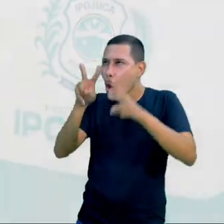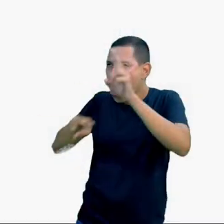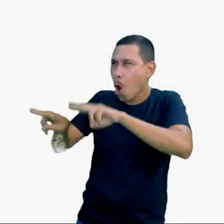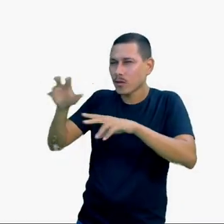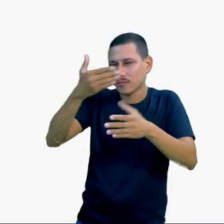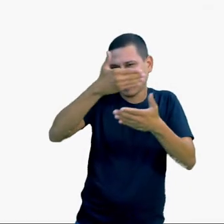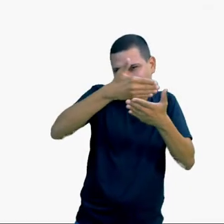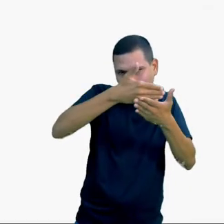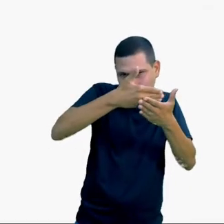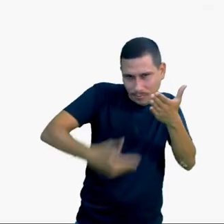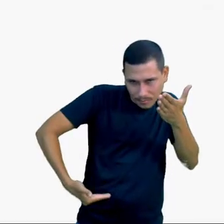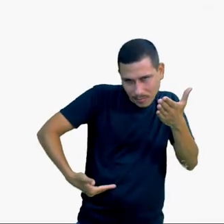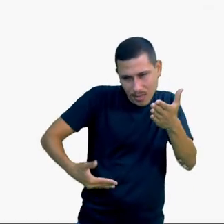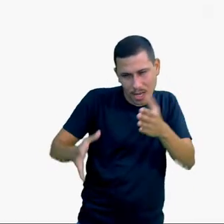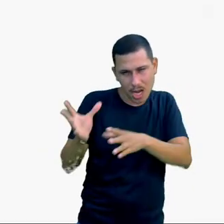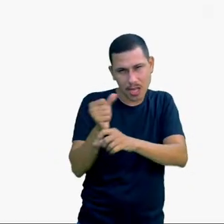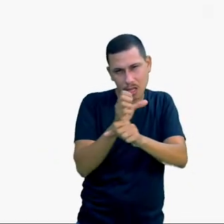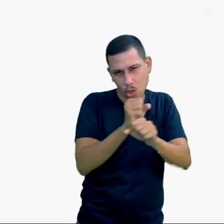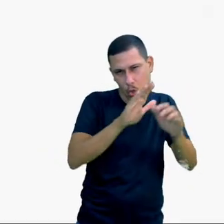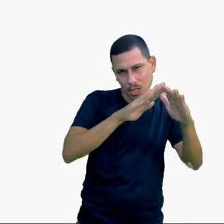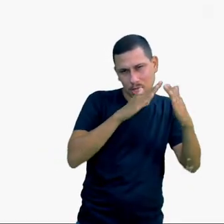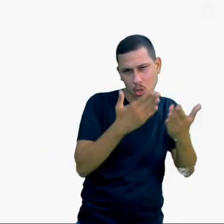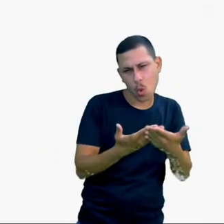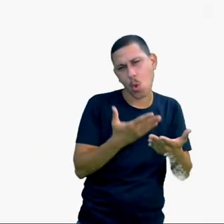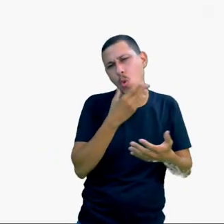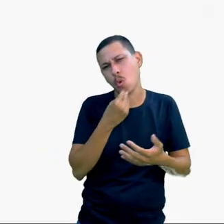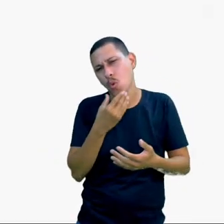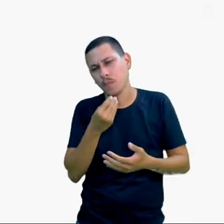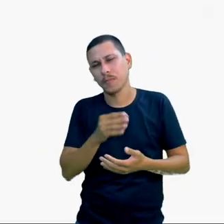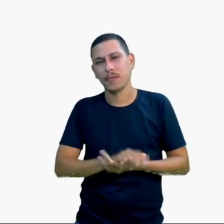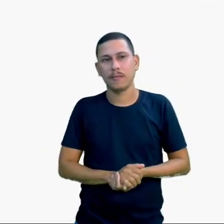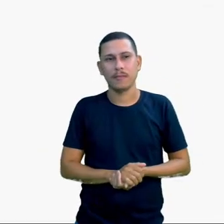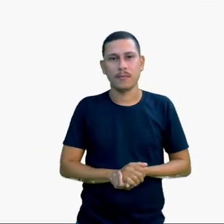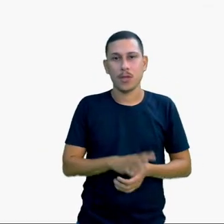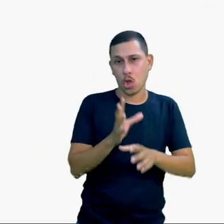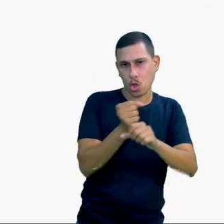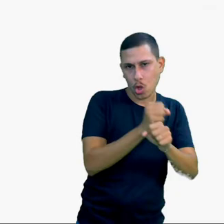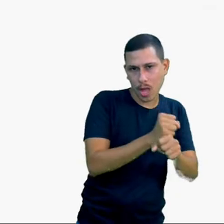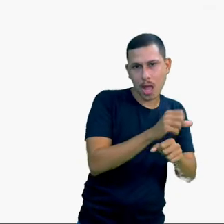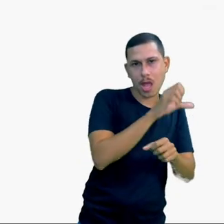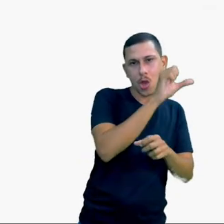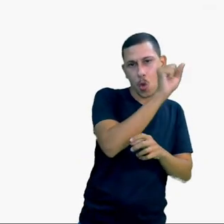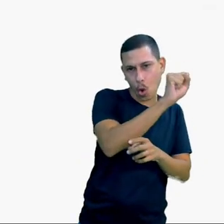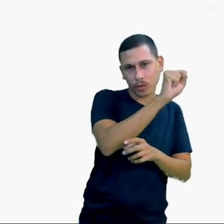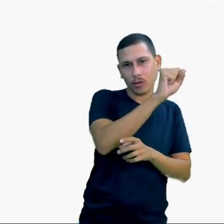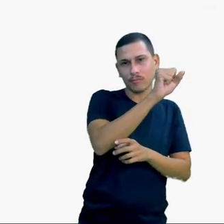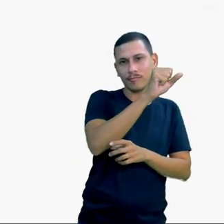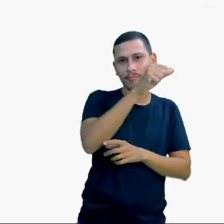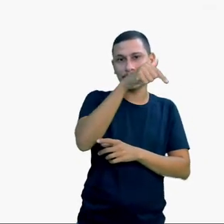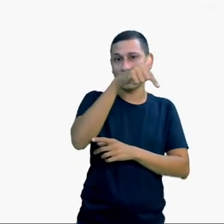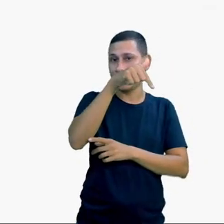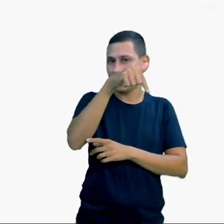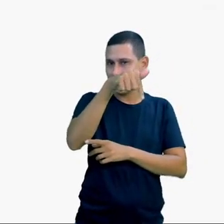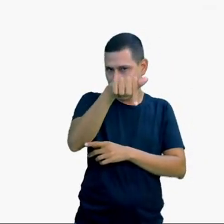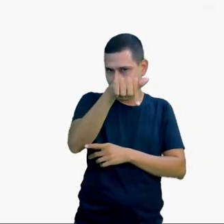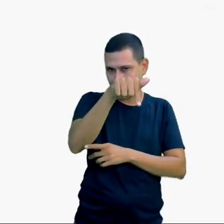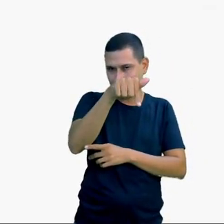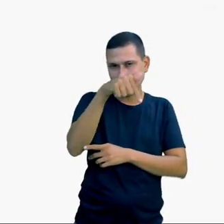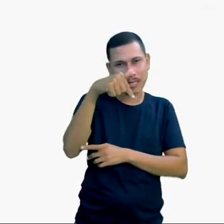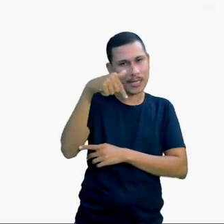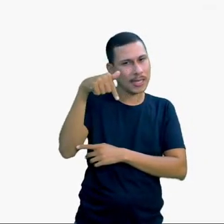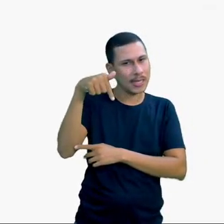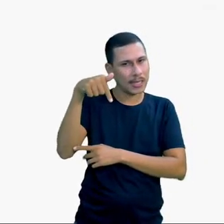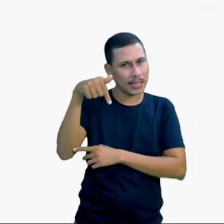Pedro Camargo. A sua nota 1 foi igual a 8, a nota 2, 7, a nota 3,